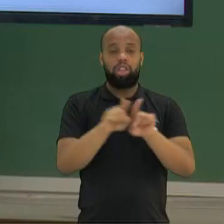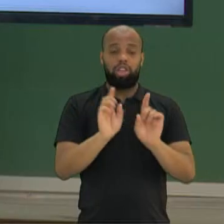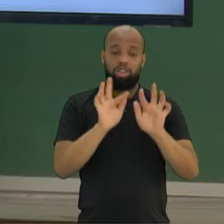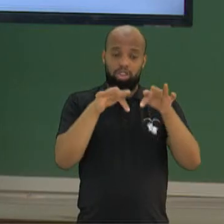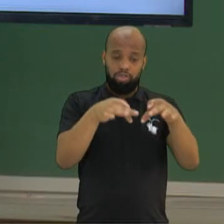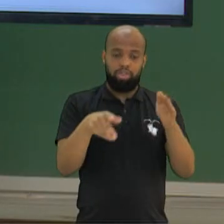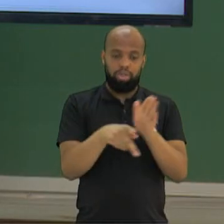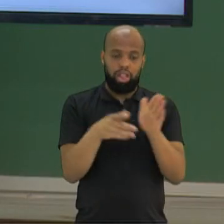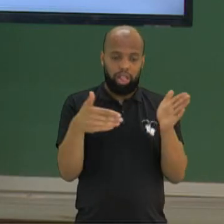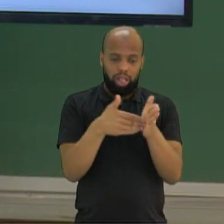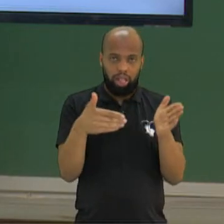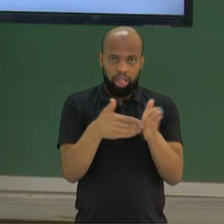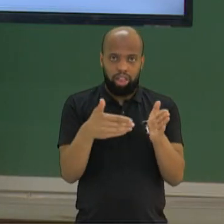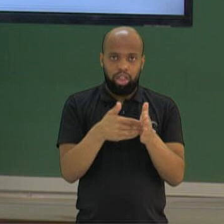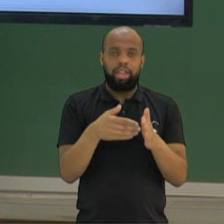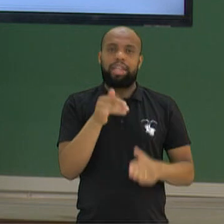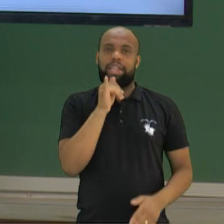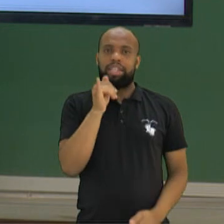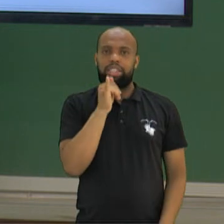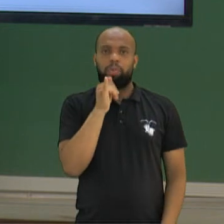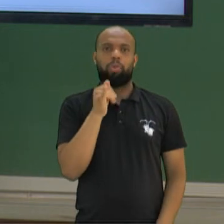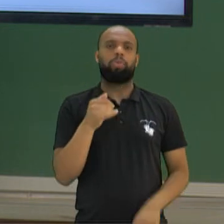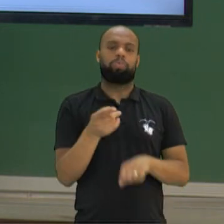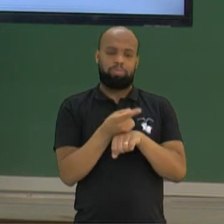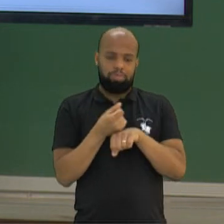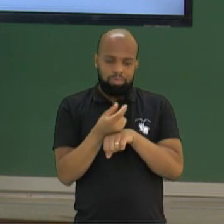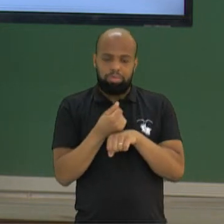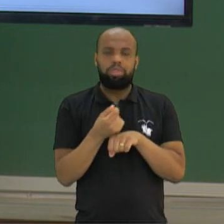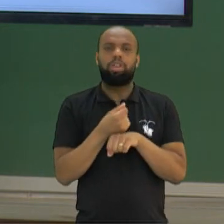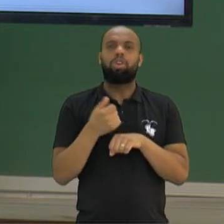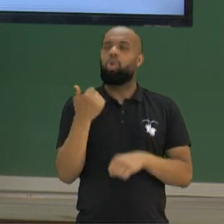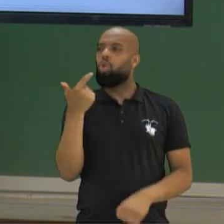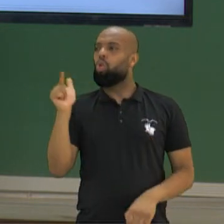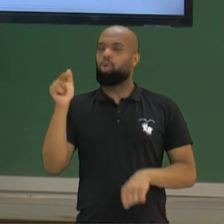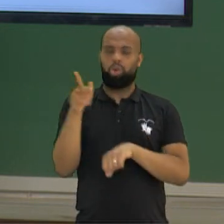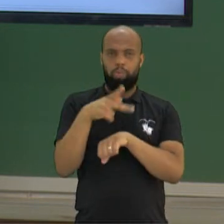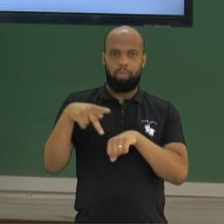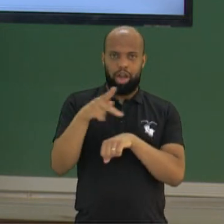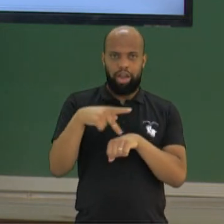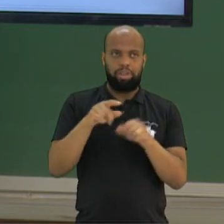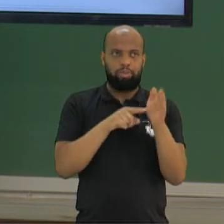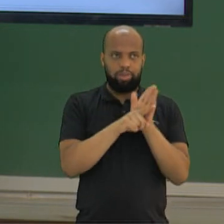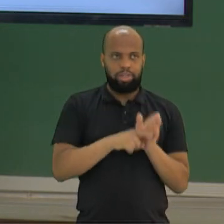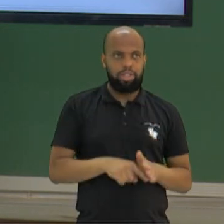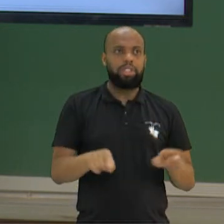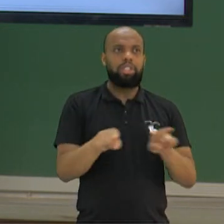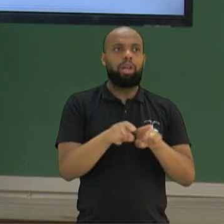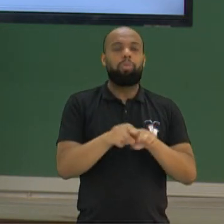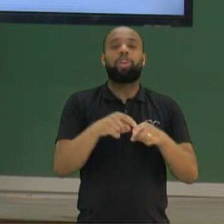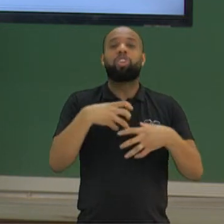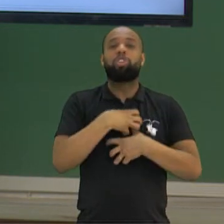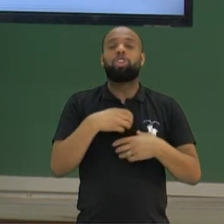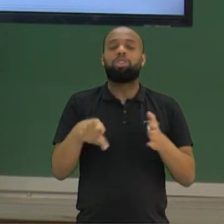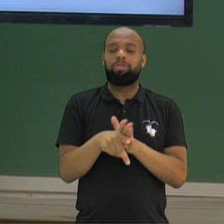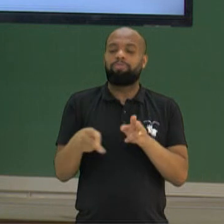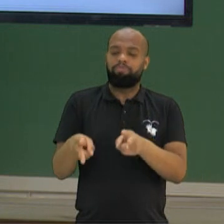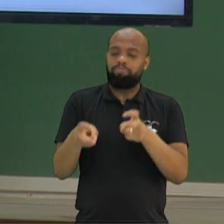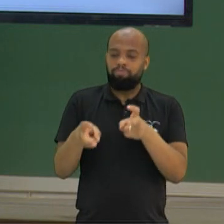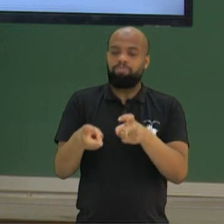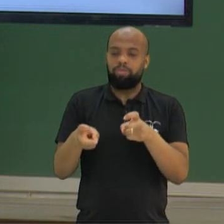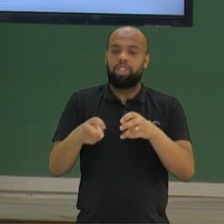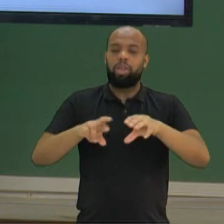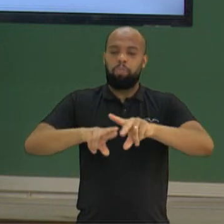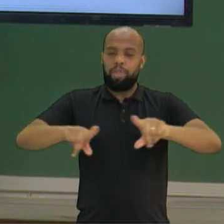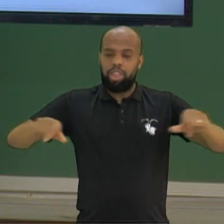das restrições de capital estrangeiro nas pesquisas, na lavra, né, na extração de recursos minerais e no aproveitamento